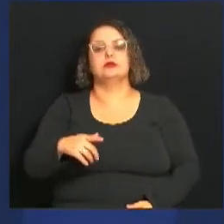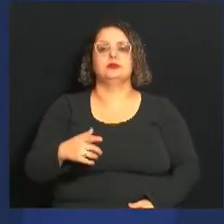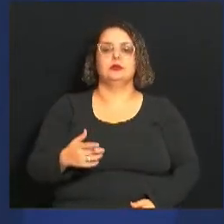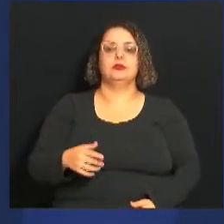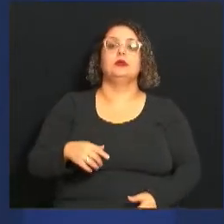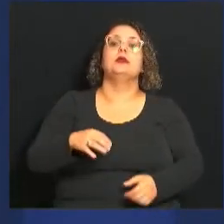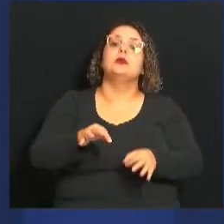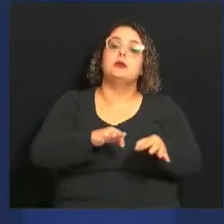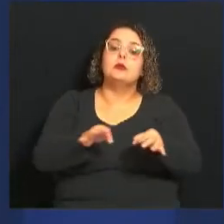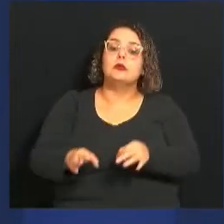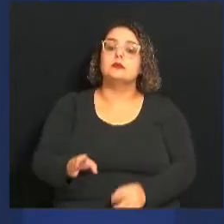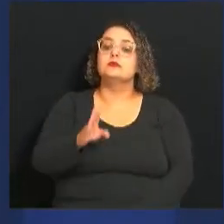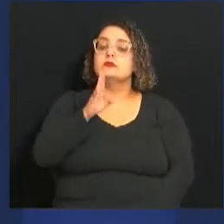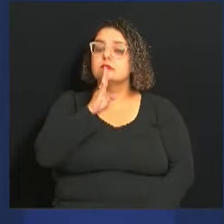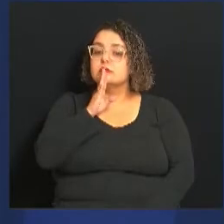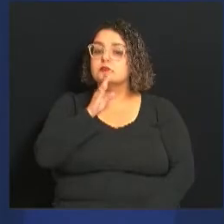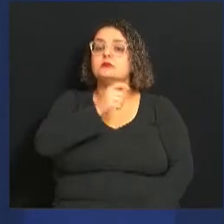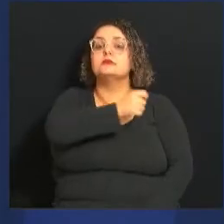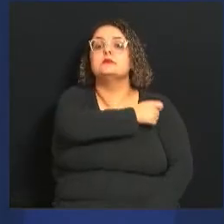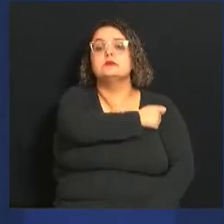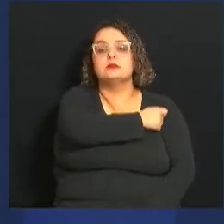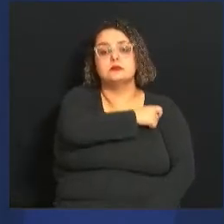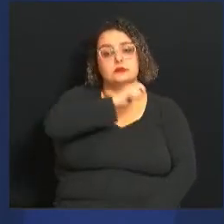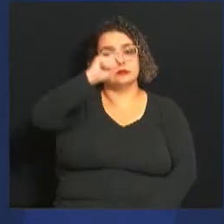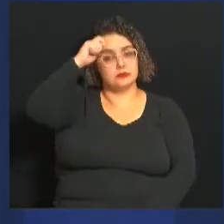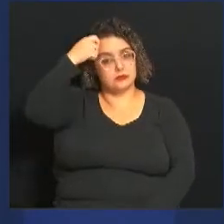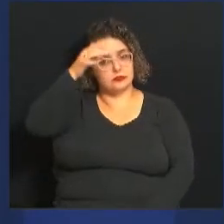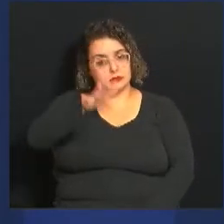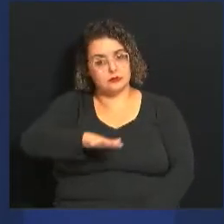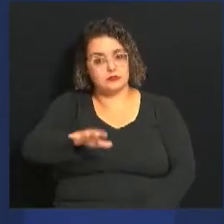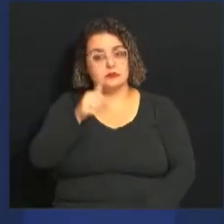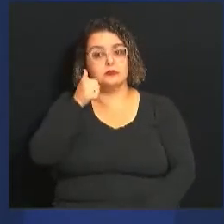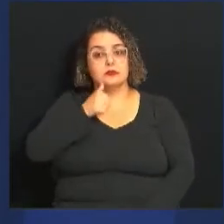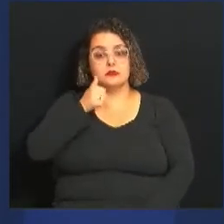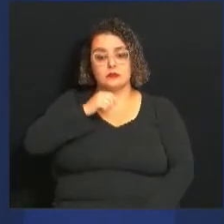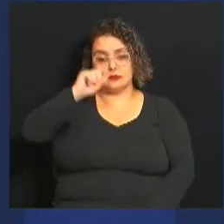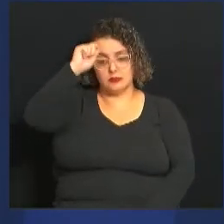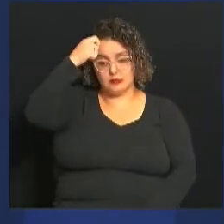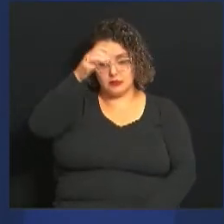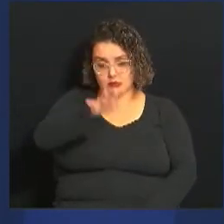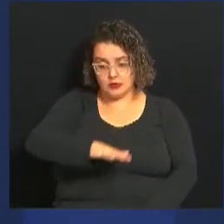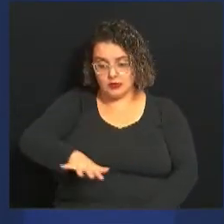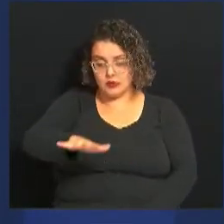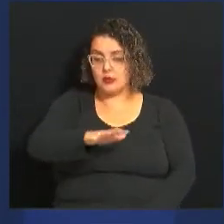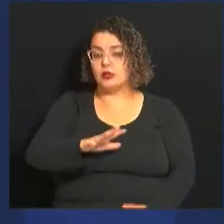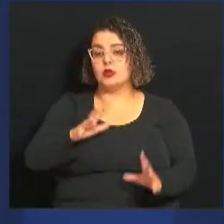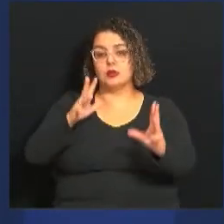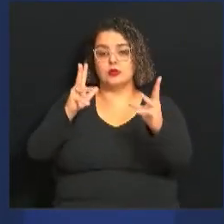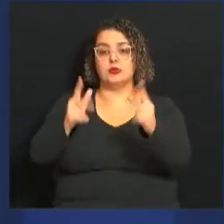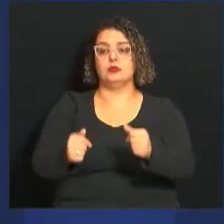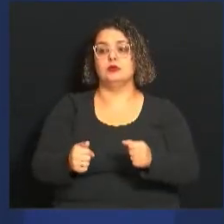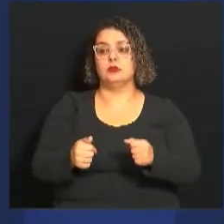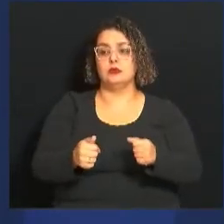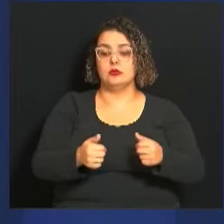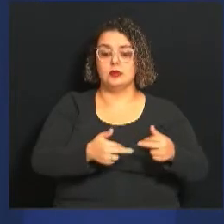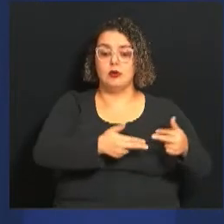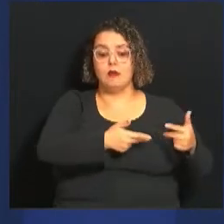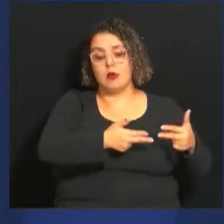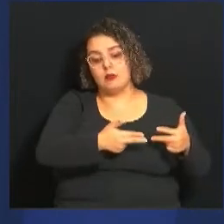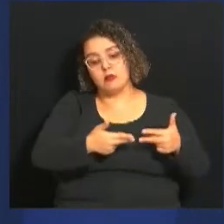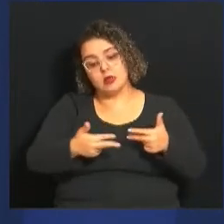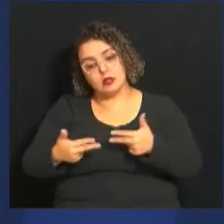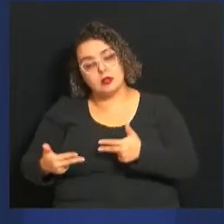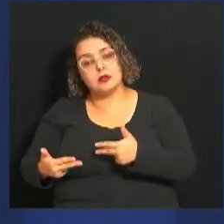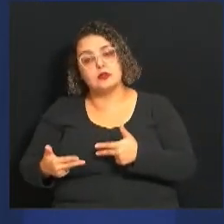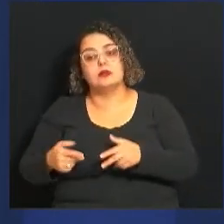silenciamento, principalmente dos nossos alunos negros, das nossas meninas negras, né? Tem toda ali uma padronização de